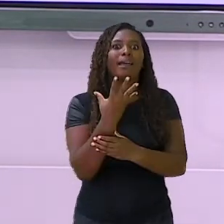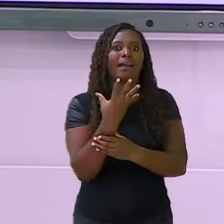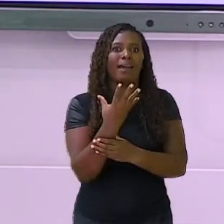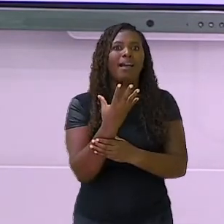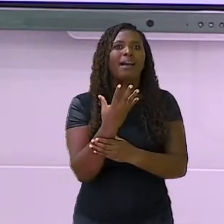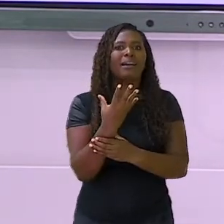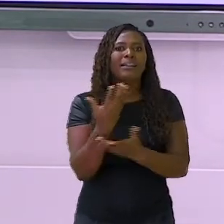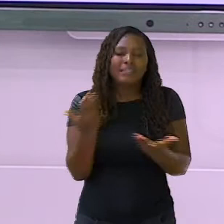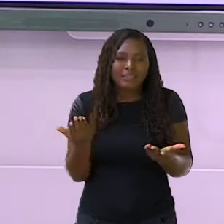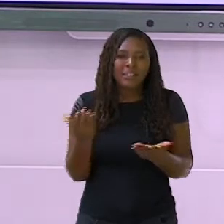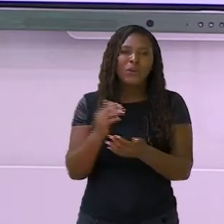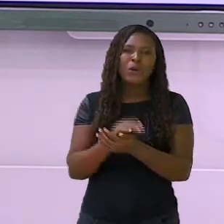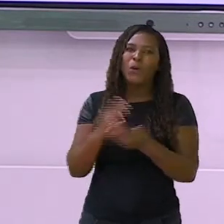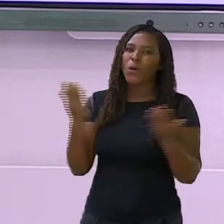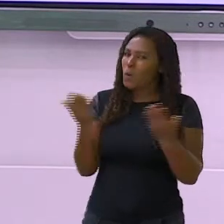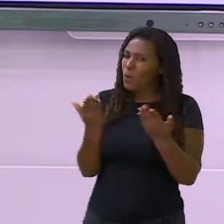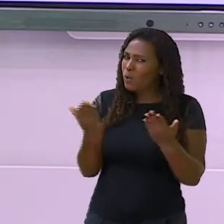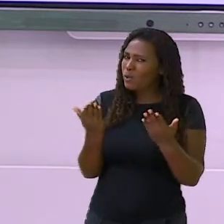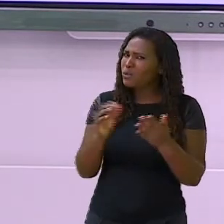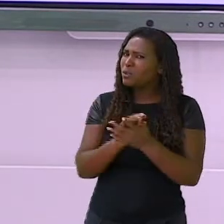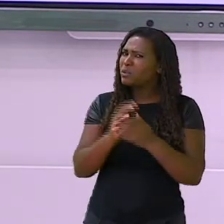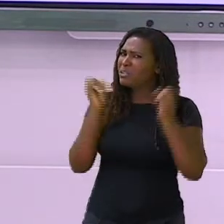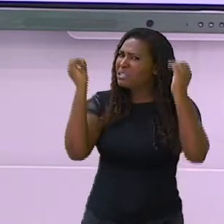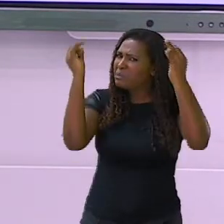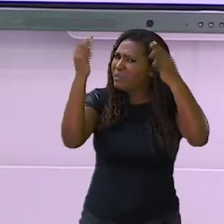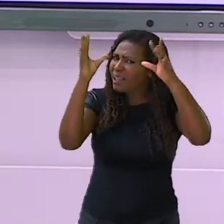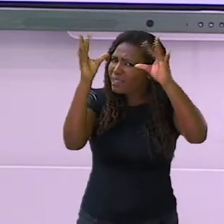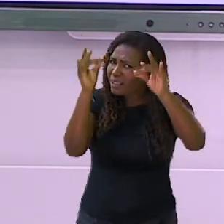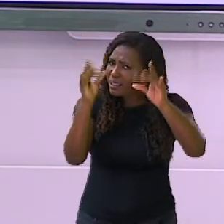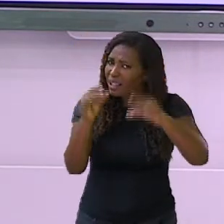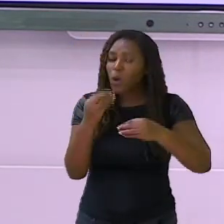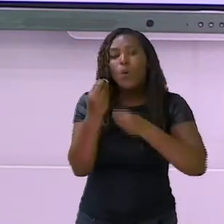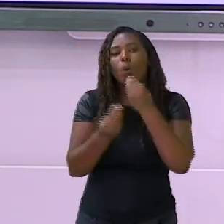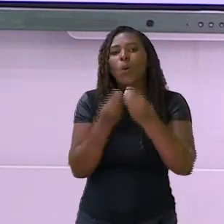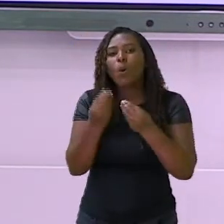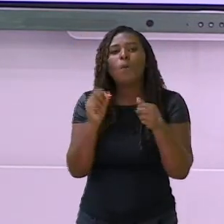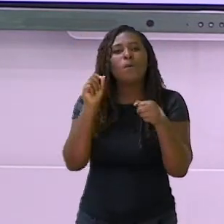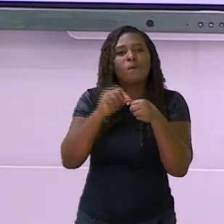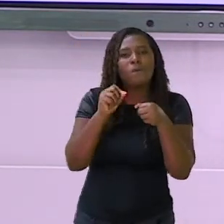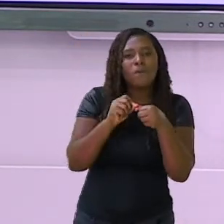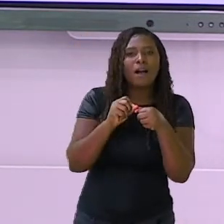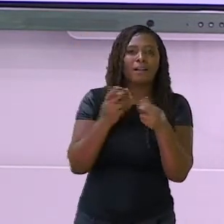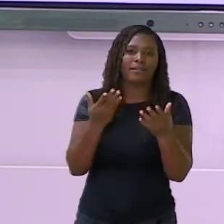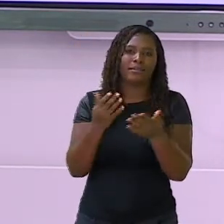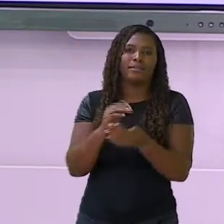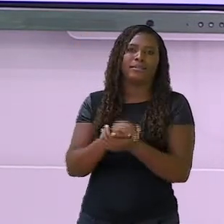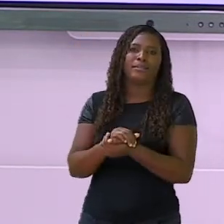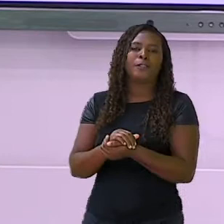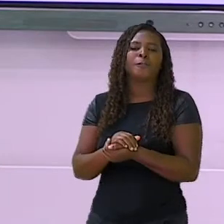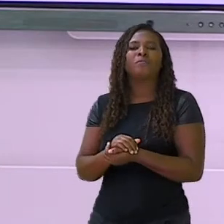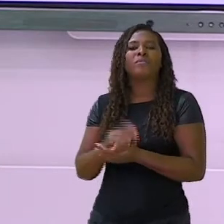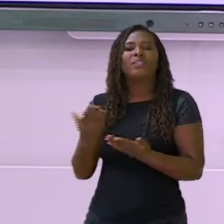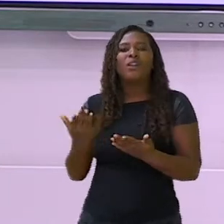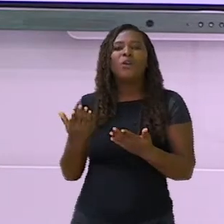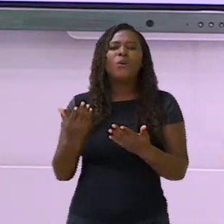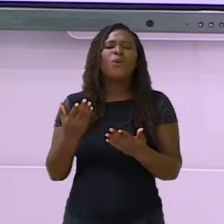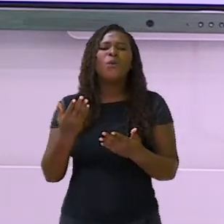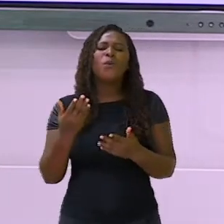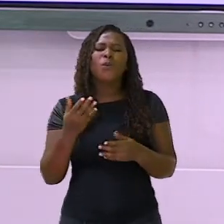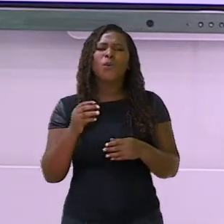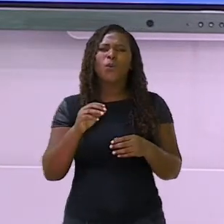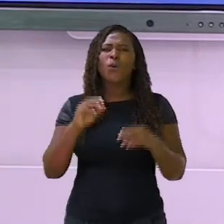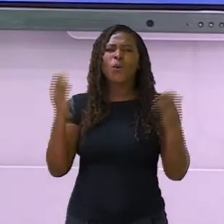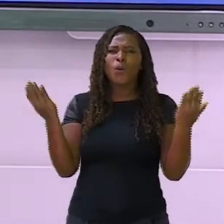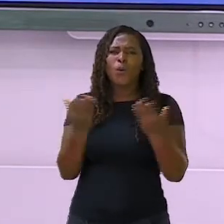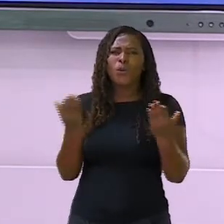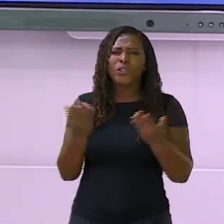mental e vamos, a partir das nossas aulas, trabalhando esse conteúdo e utilizando ele como uma ferramenta de estudo. O